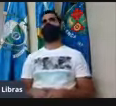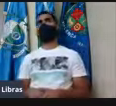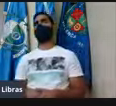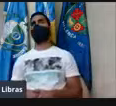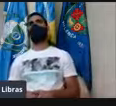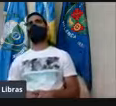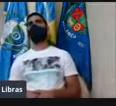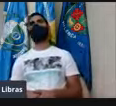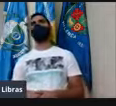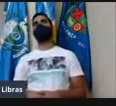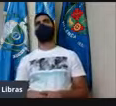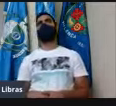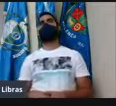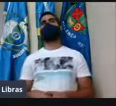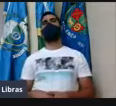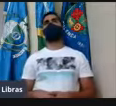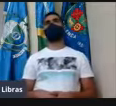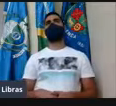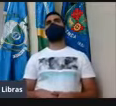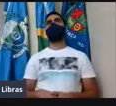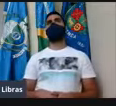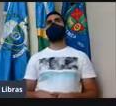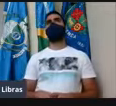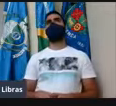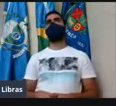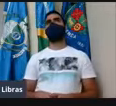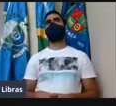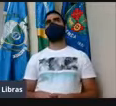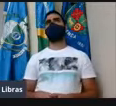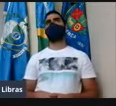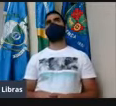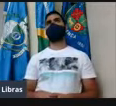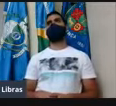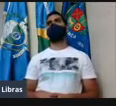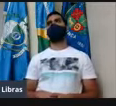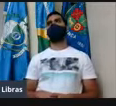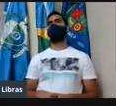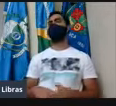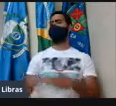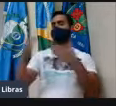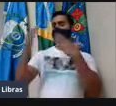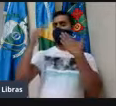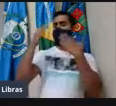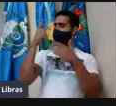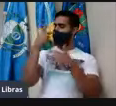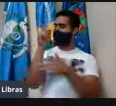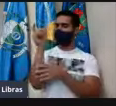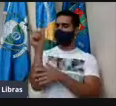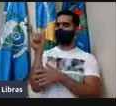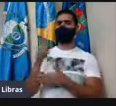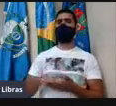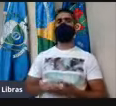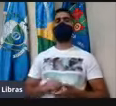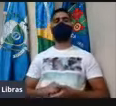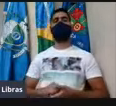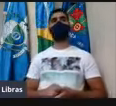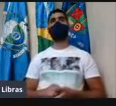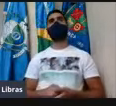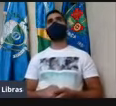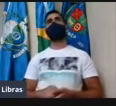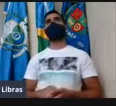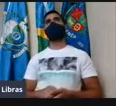Suas considerações finais, diretor. Vereador Saulo, obrigado pelas suas palavras.